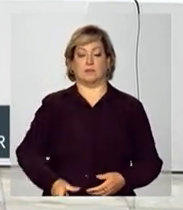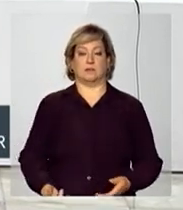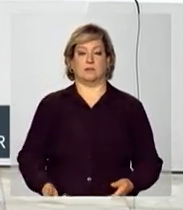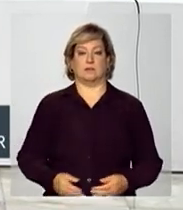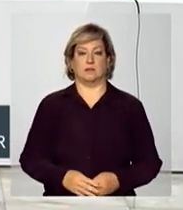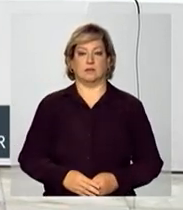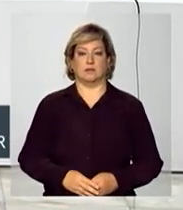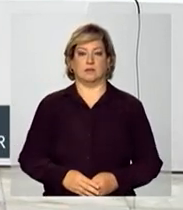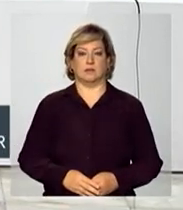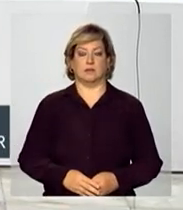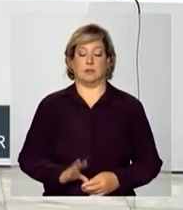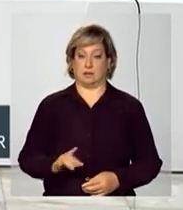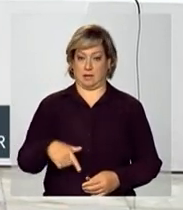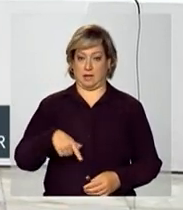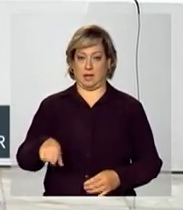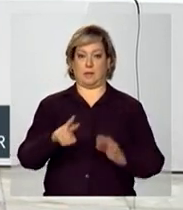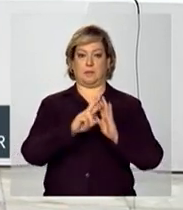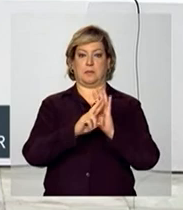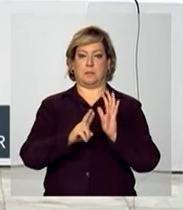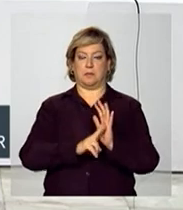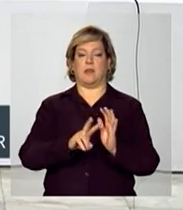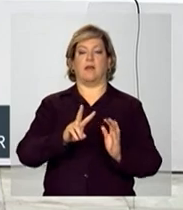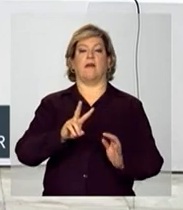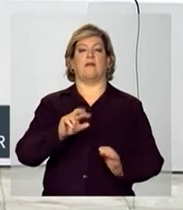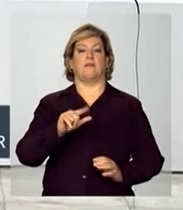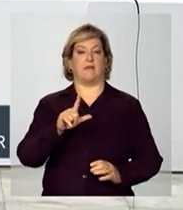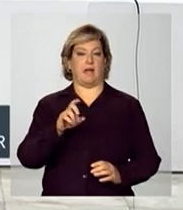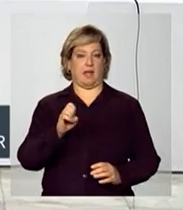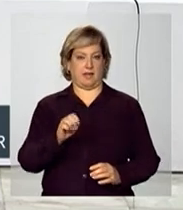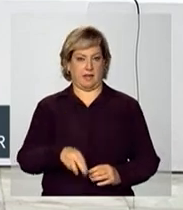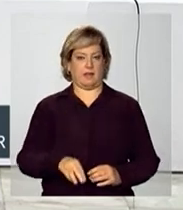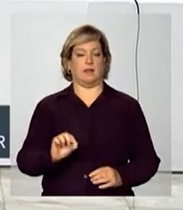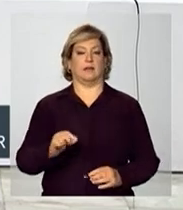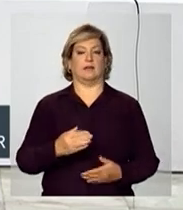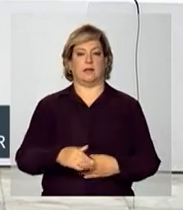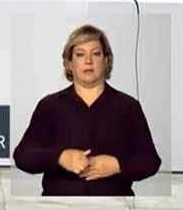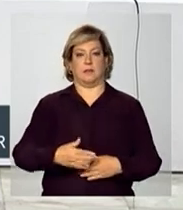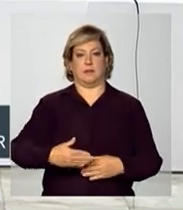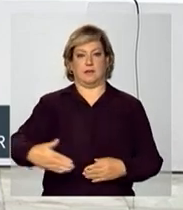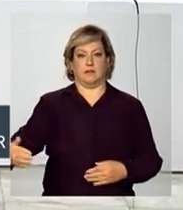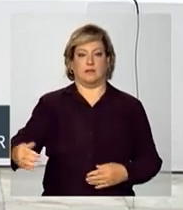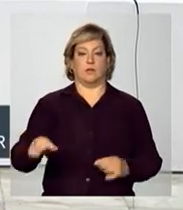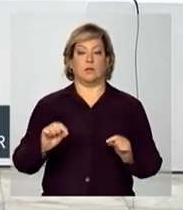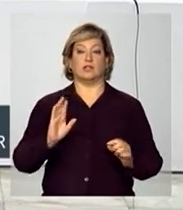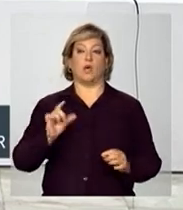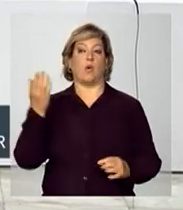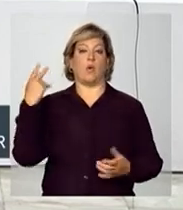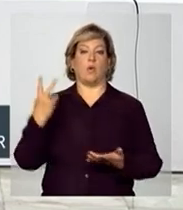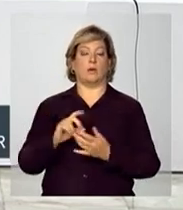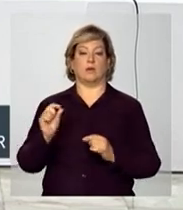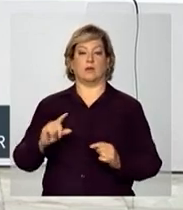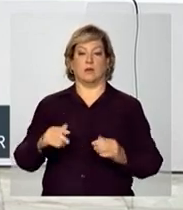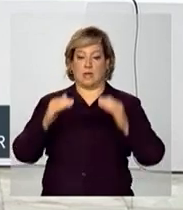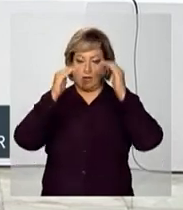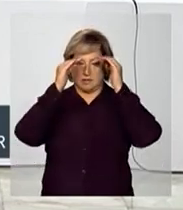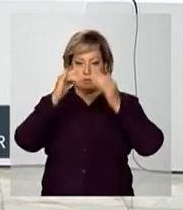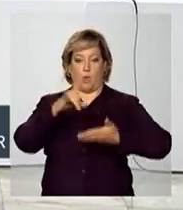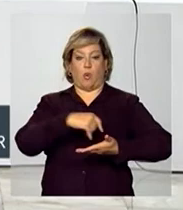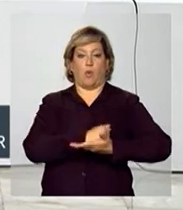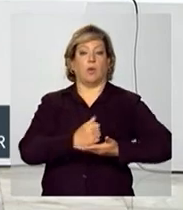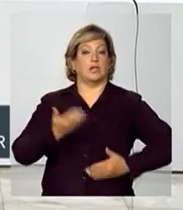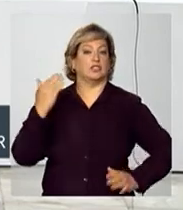valem daqui para frente eu não vou exigir que um banco faça uma autorização contratual de algo que já ocorreu nós temos que respeitar os contratos